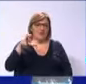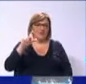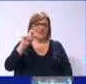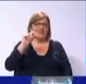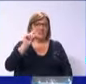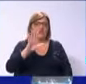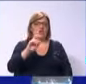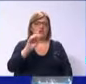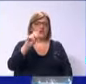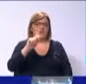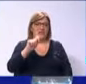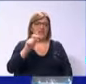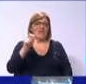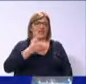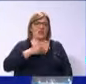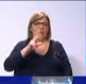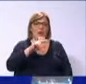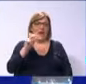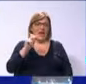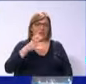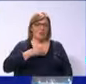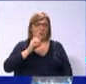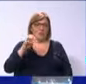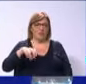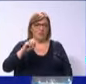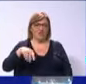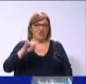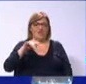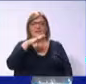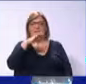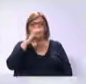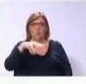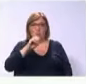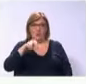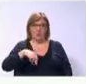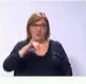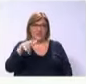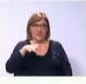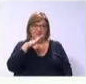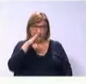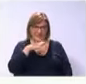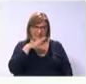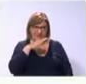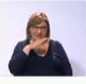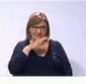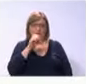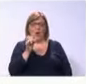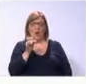eduardo moniz processamento josé eduardo moniz dá uma entrevista onde onde disse que condena